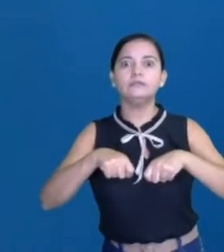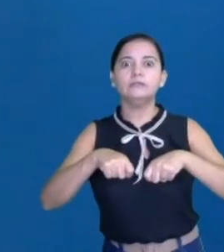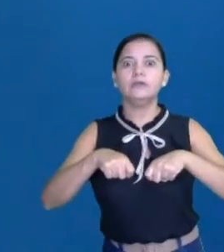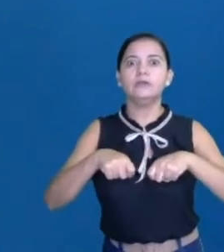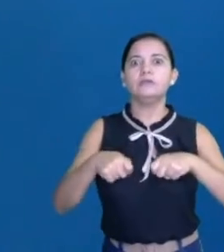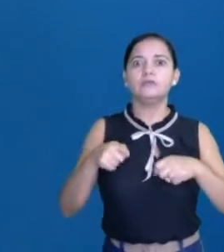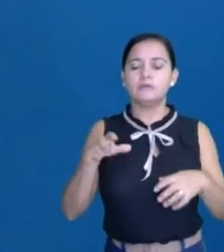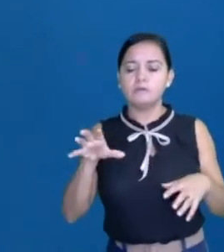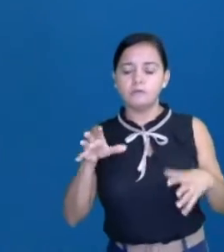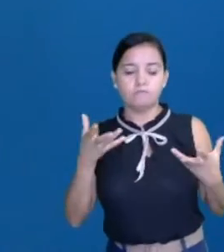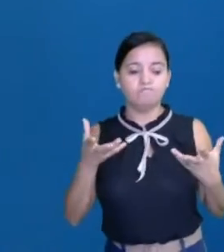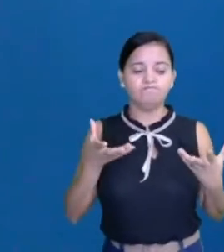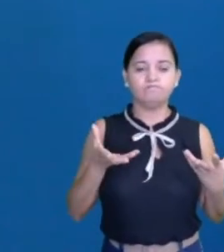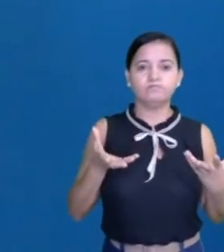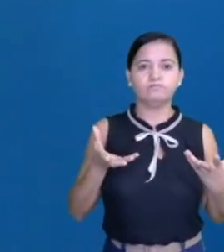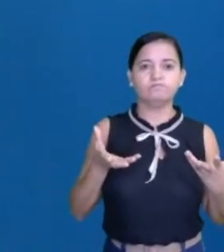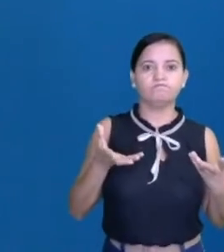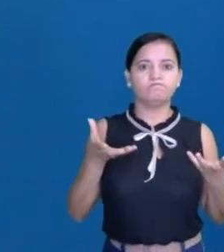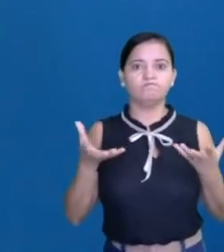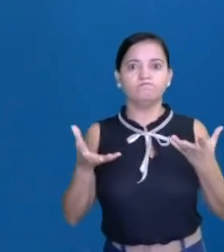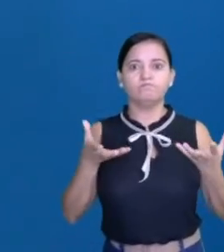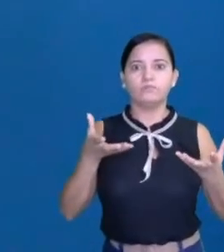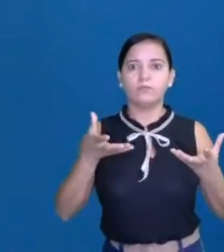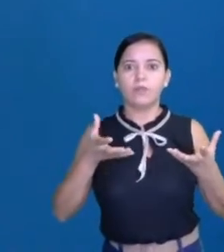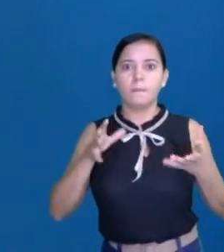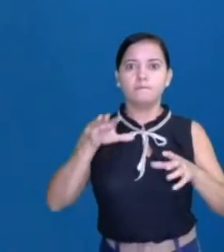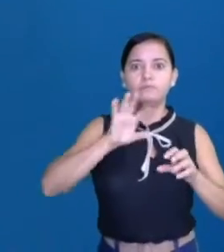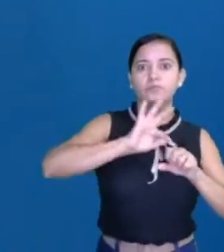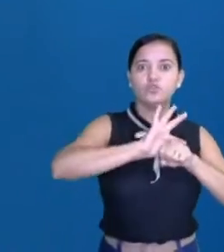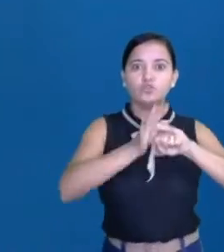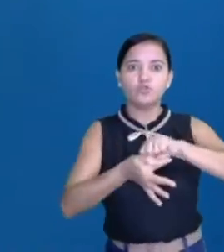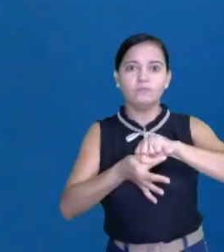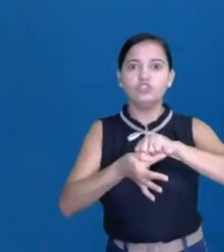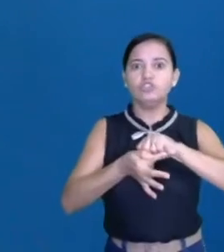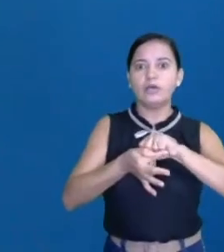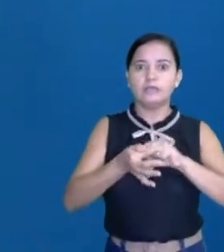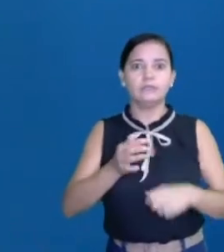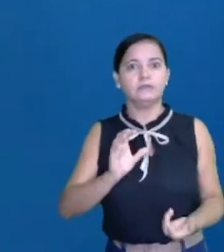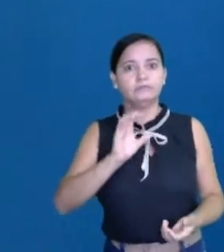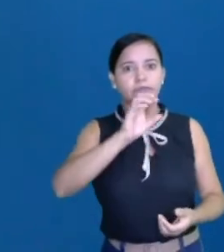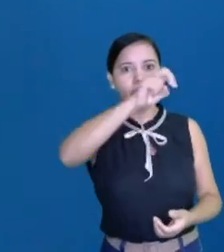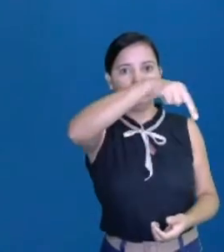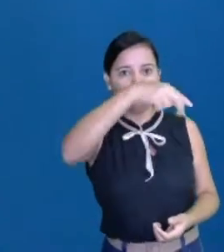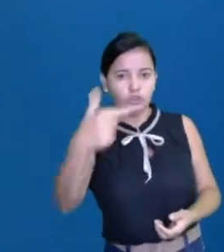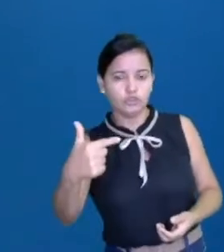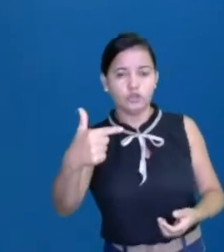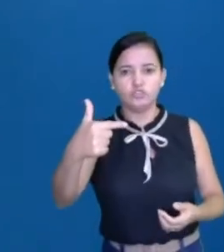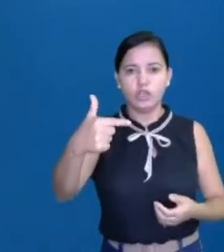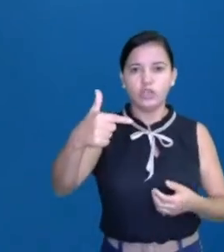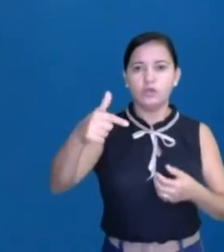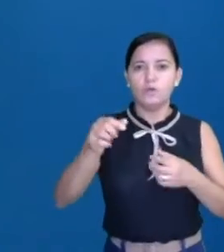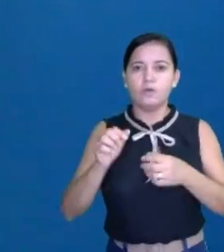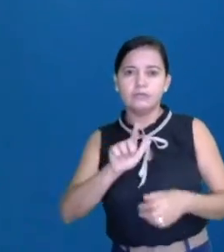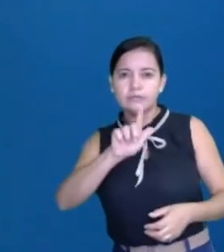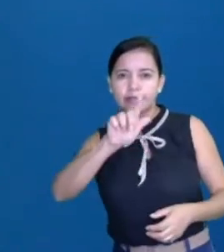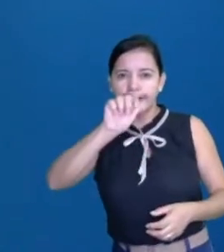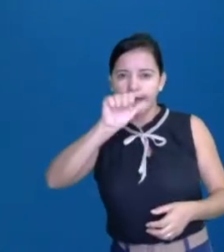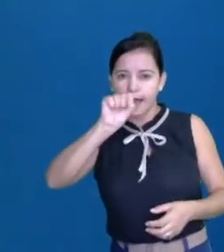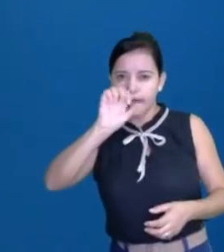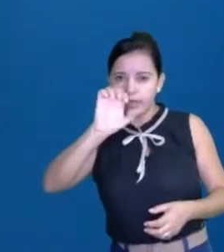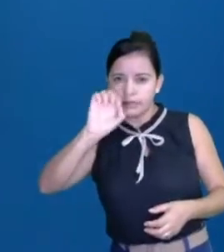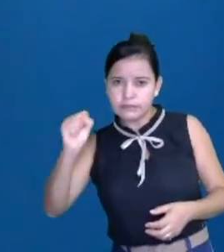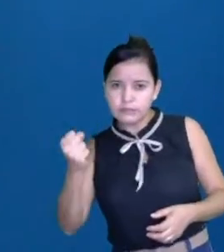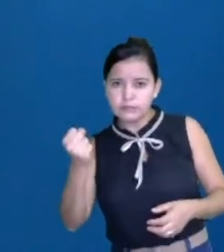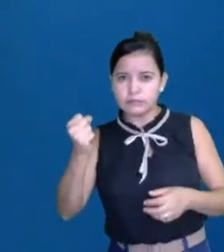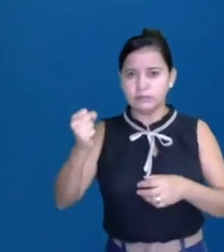essas bases, essas substâncias nitrogenadas e justamente pegar esse gás